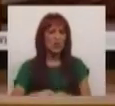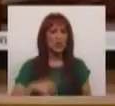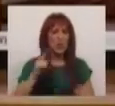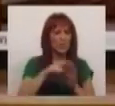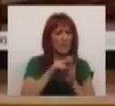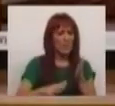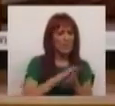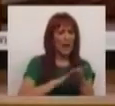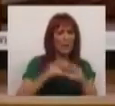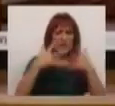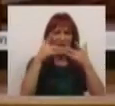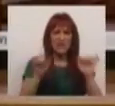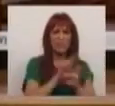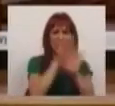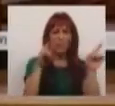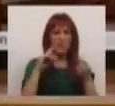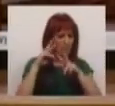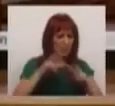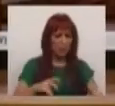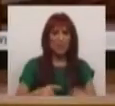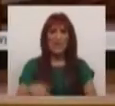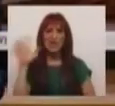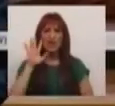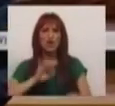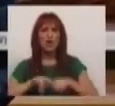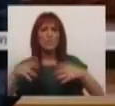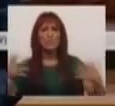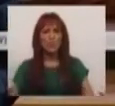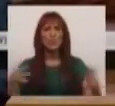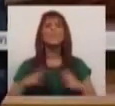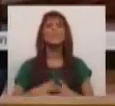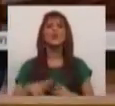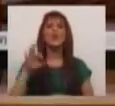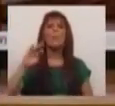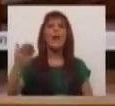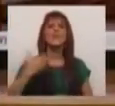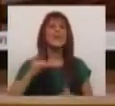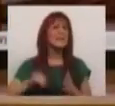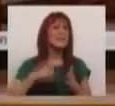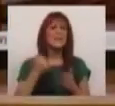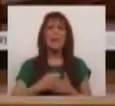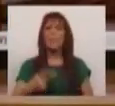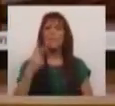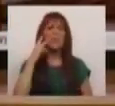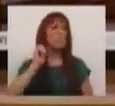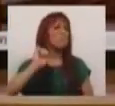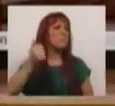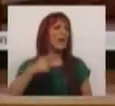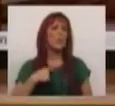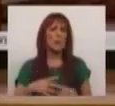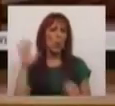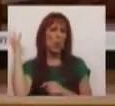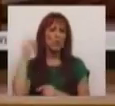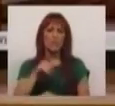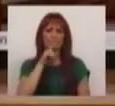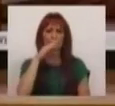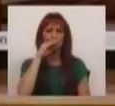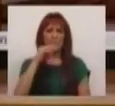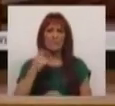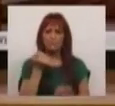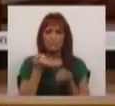mais básicos de transparência e escrutínio. E, senhoras e senhores deputados, o PSD sempre viveu muito bem com esta cultura de silêncio